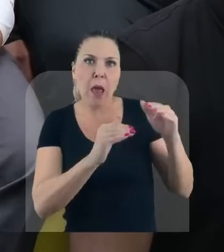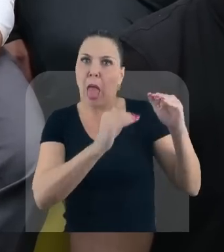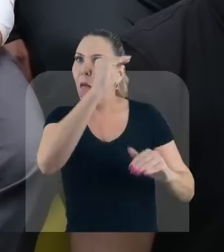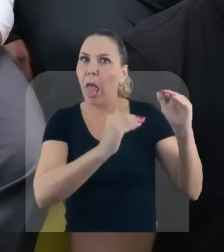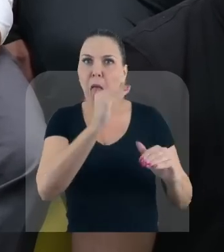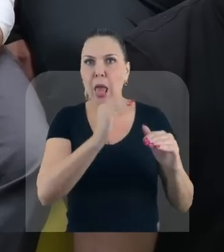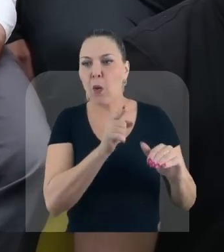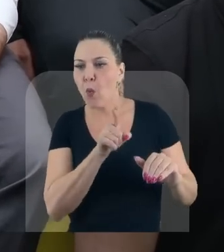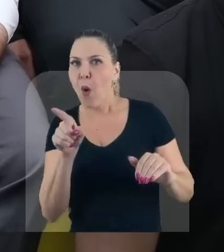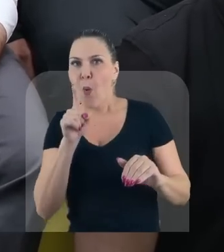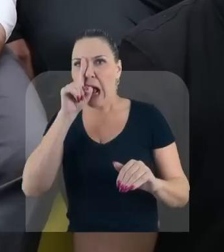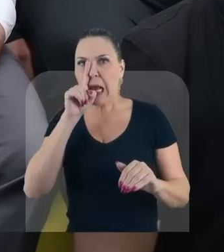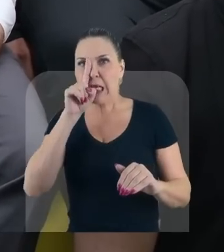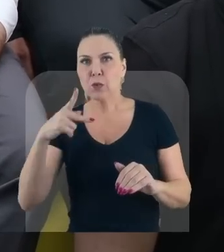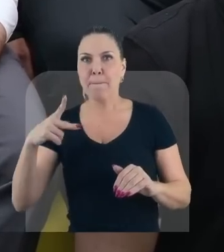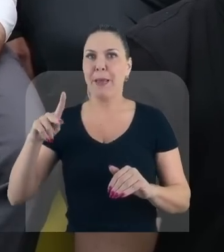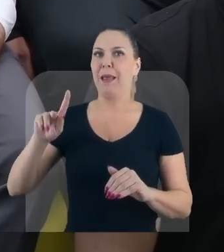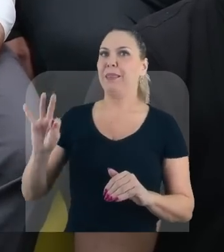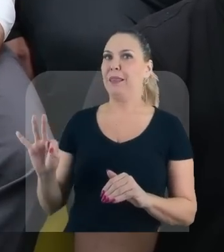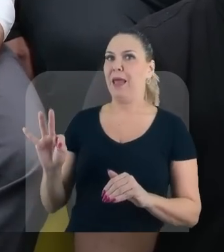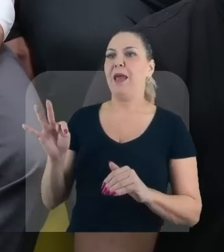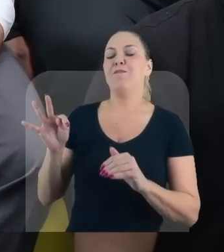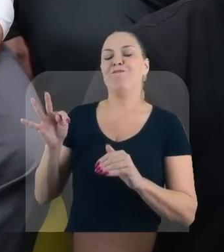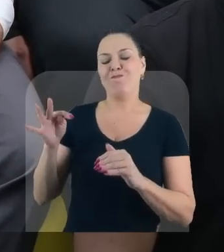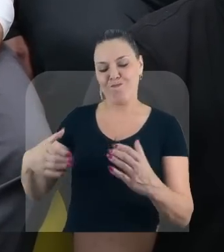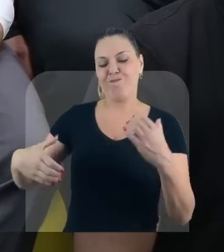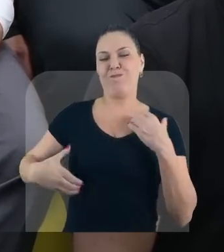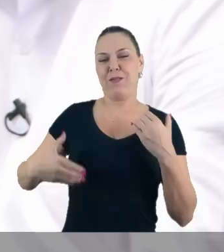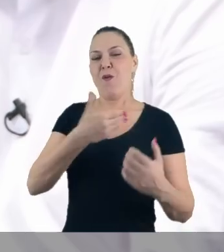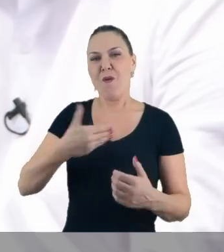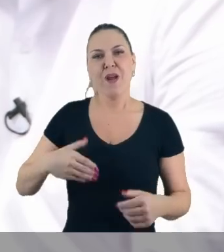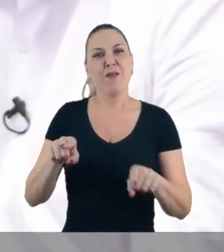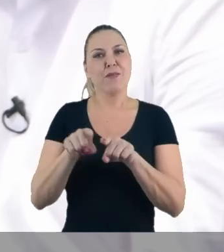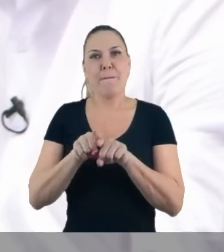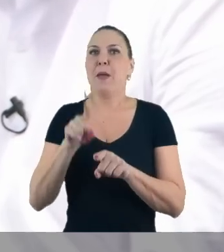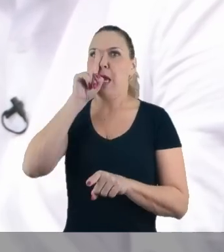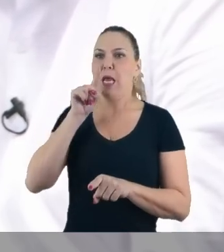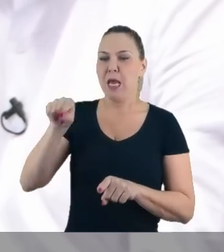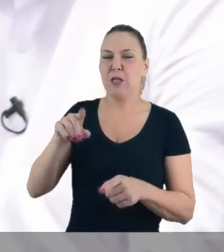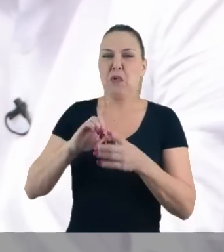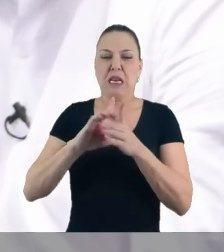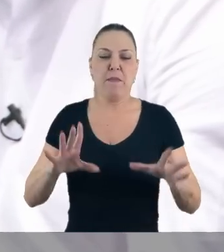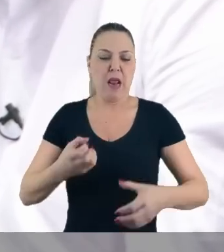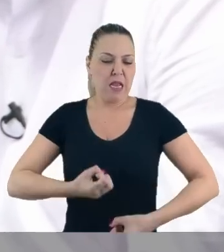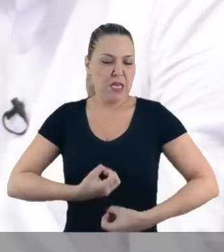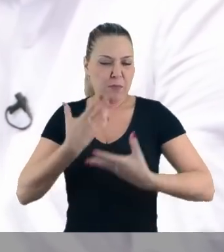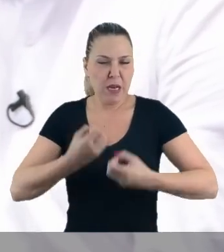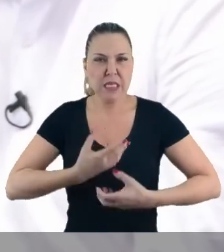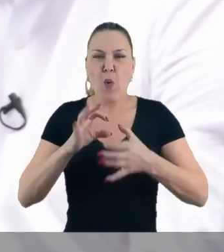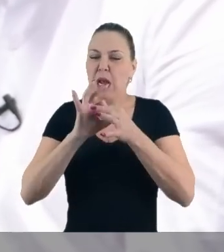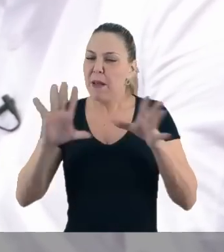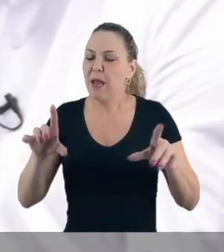acaba superando o risco que é ter o PT no governo, nenhuma dessas divergências acaba superando o risco à liberdade de expressão, o